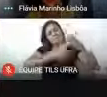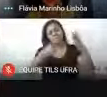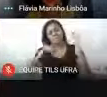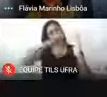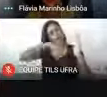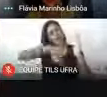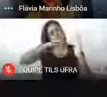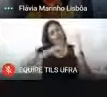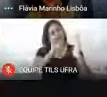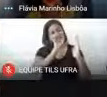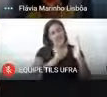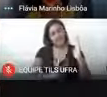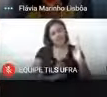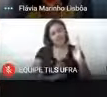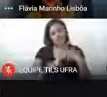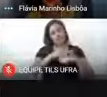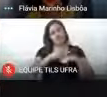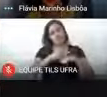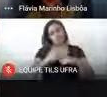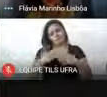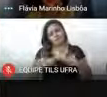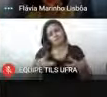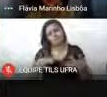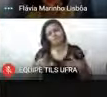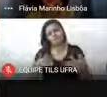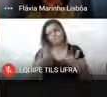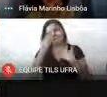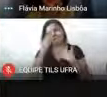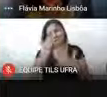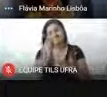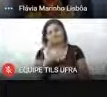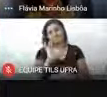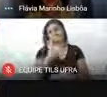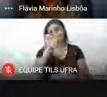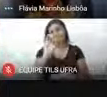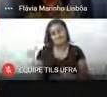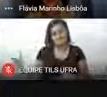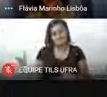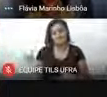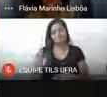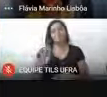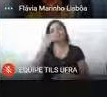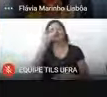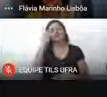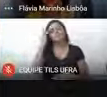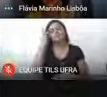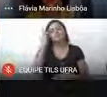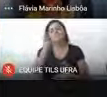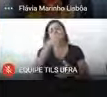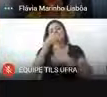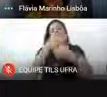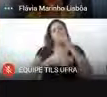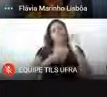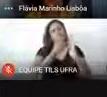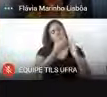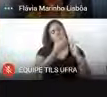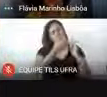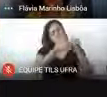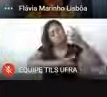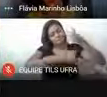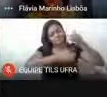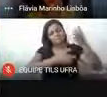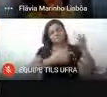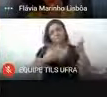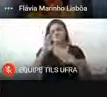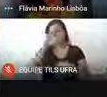tá? Agradecer a todos os comentários carinhosos e agradecimentos, especialmente dos nossos alunos queridos